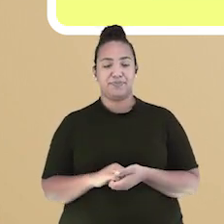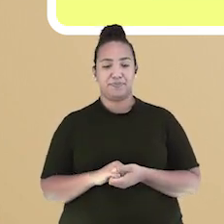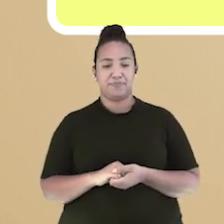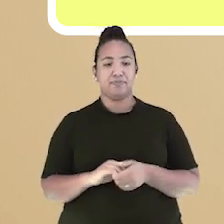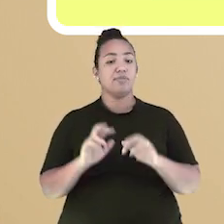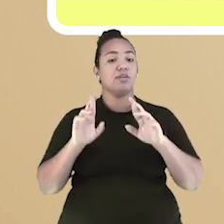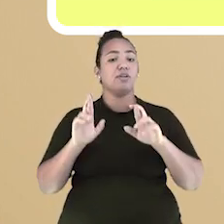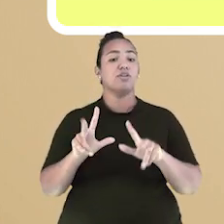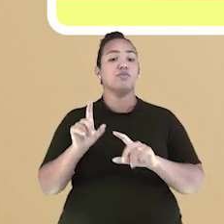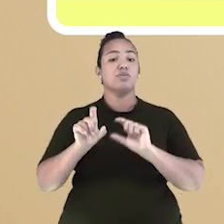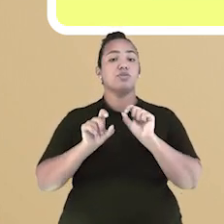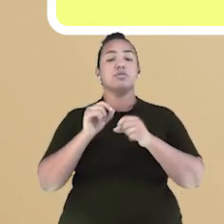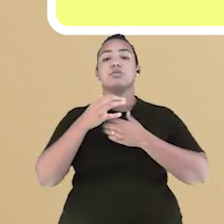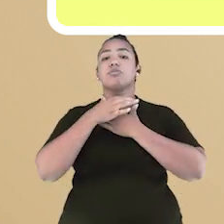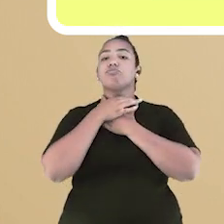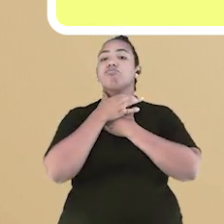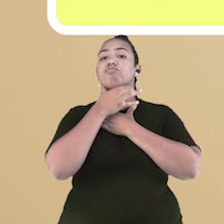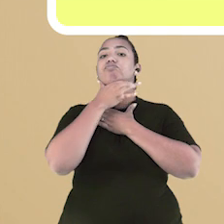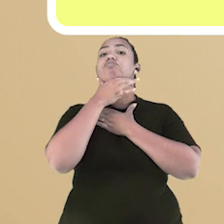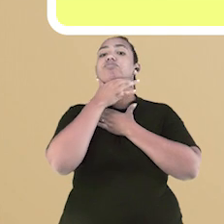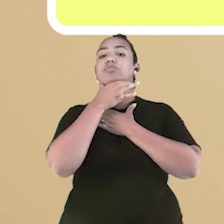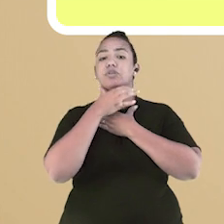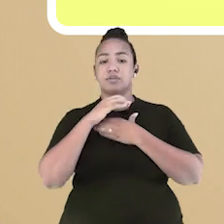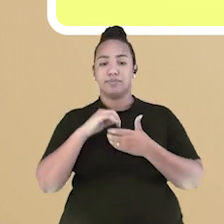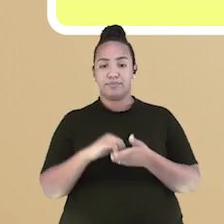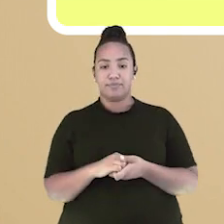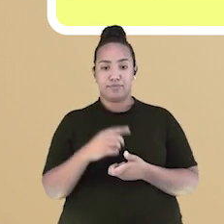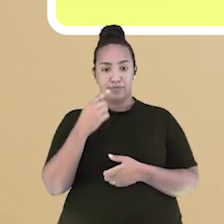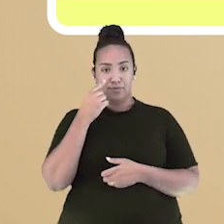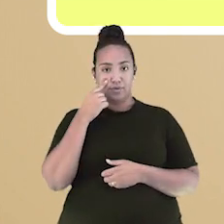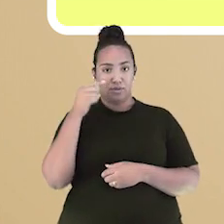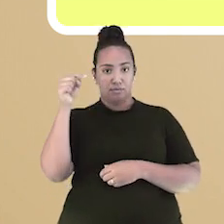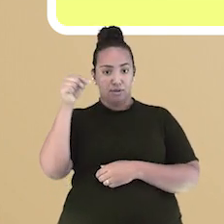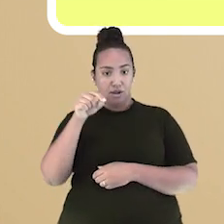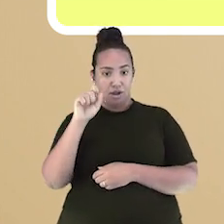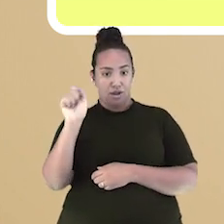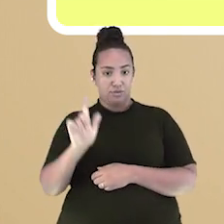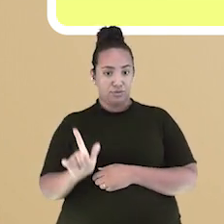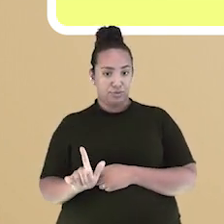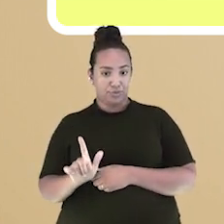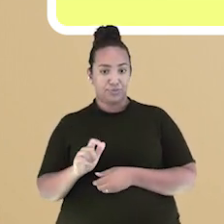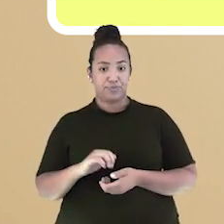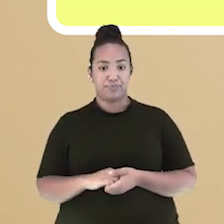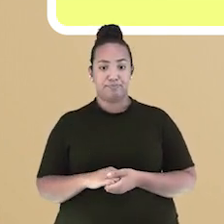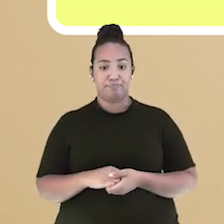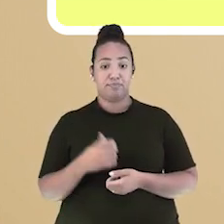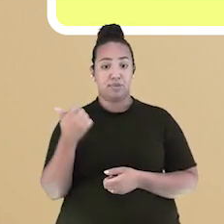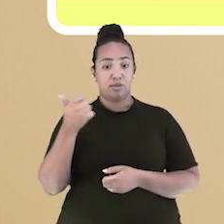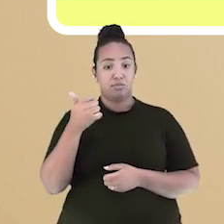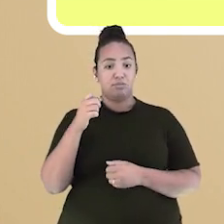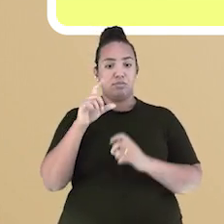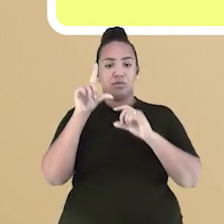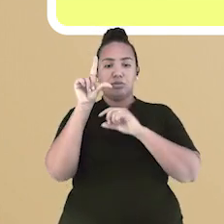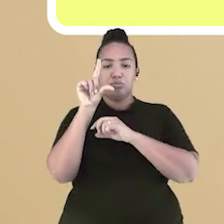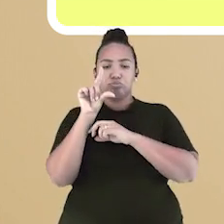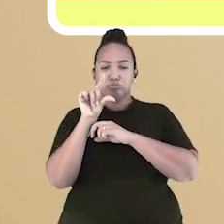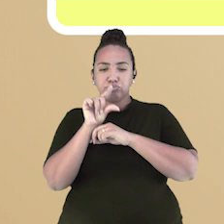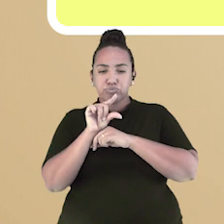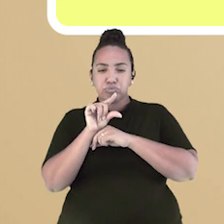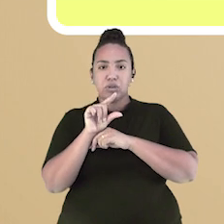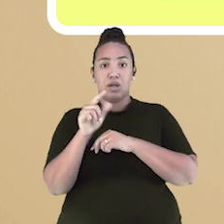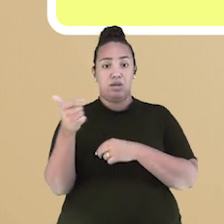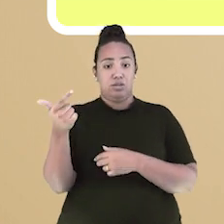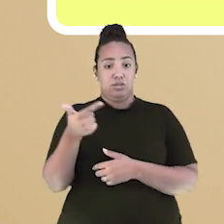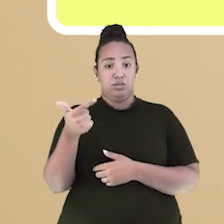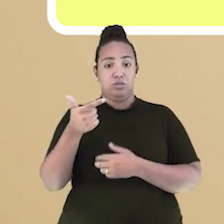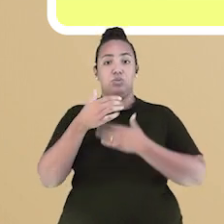no pescoço, cabeça das tartarugas, aqui nas setas azuis. A primeira é mais curta, a segunda tartaruga tem o pescoço